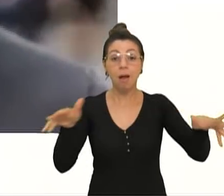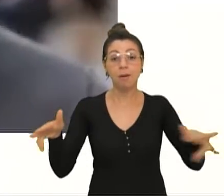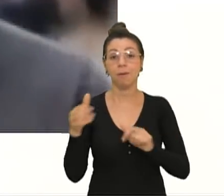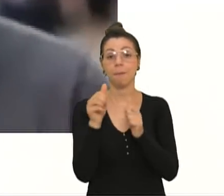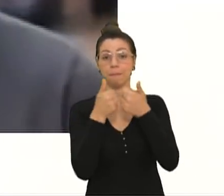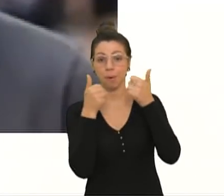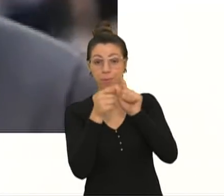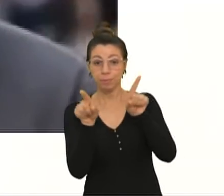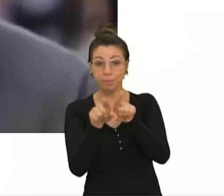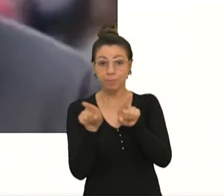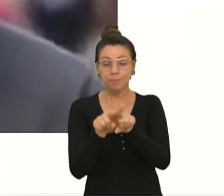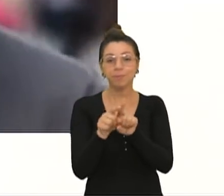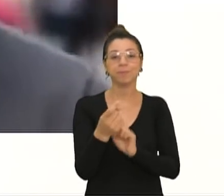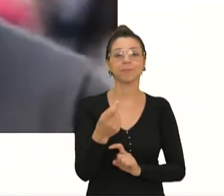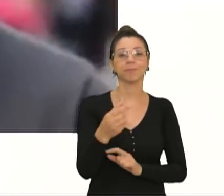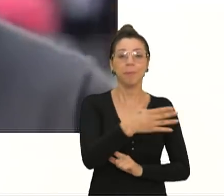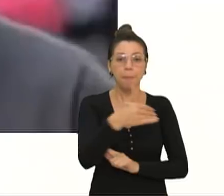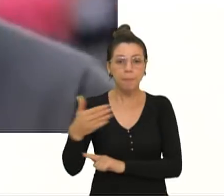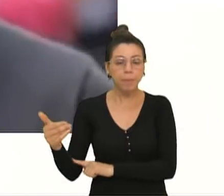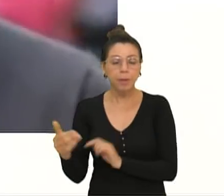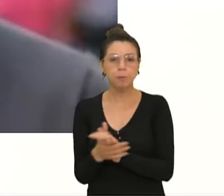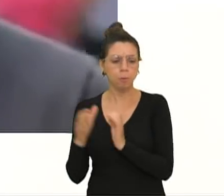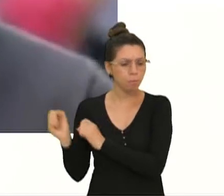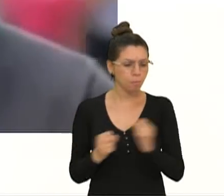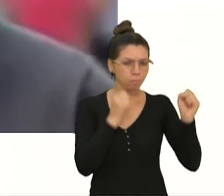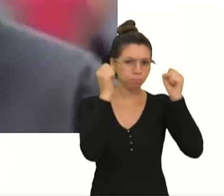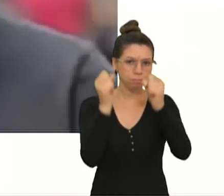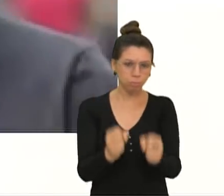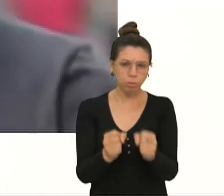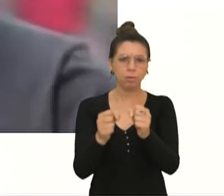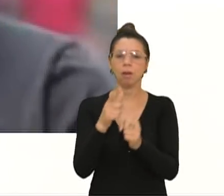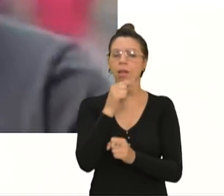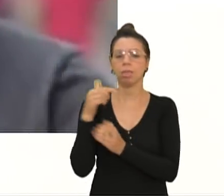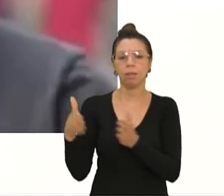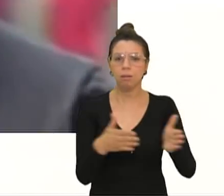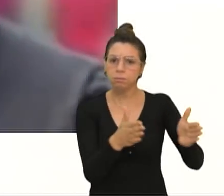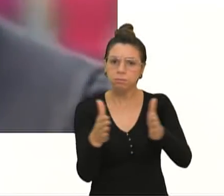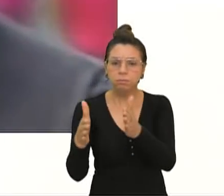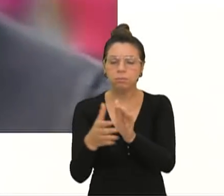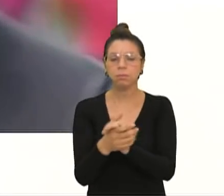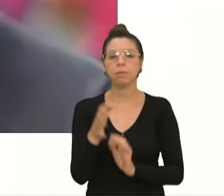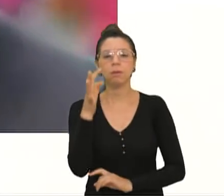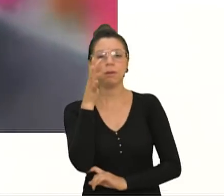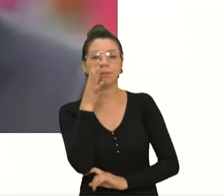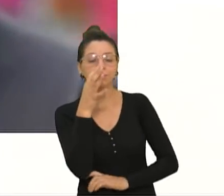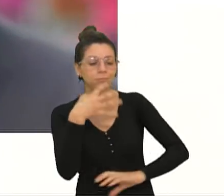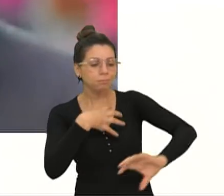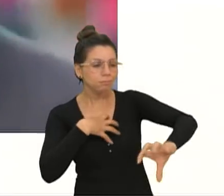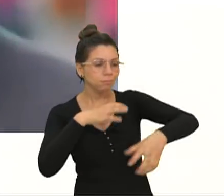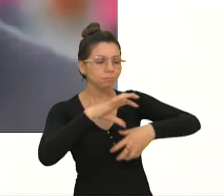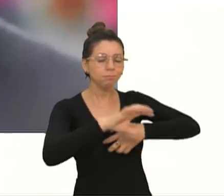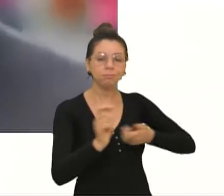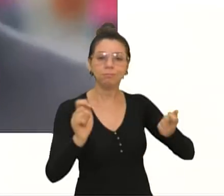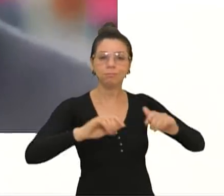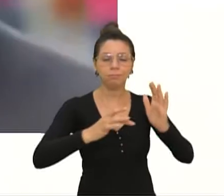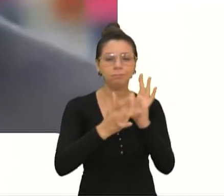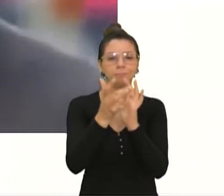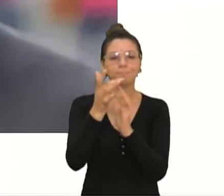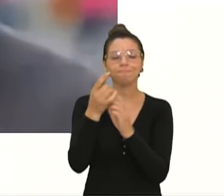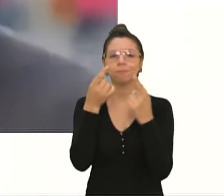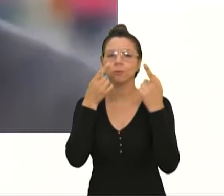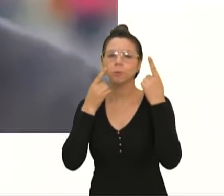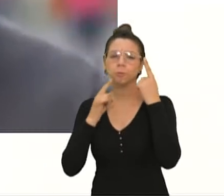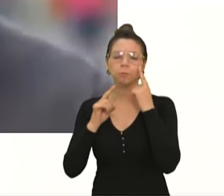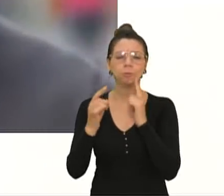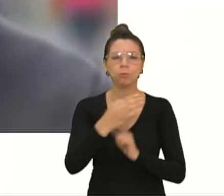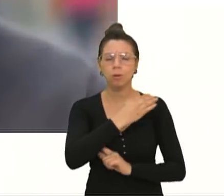assim como ele demonstrava poder e autoridade nesses atos, chama mais atenção a compaixão. O fato de Jesus chorar a morte